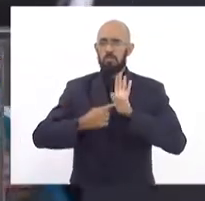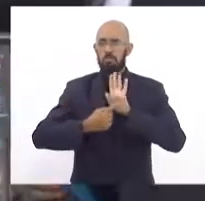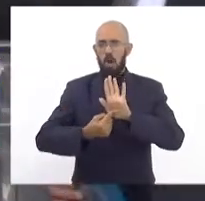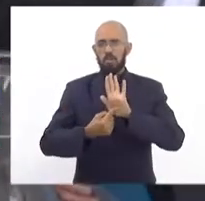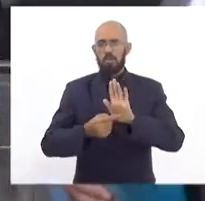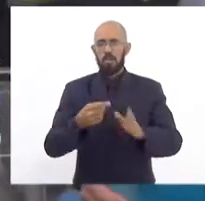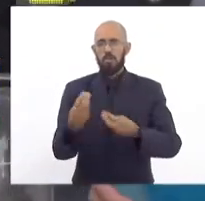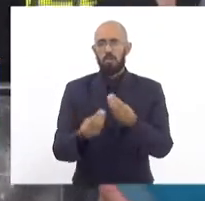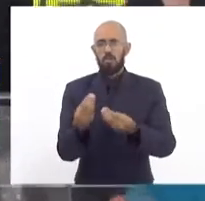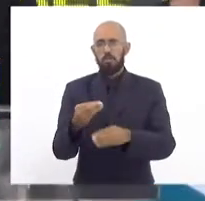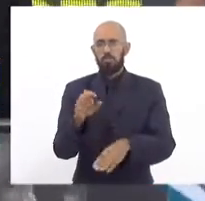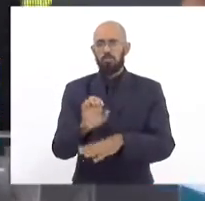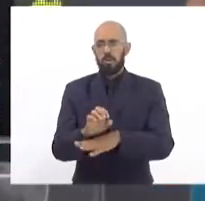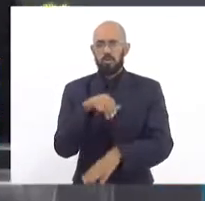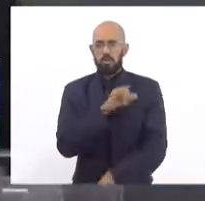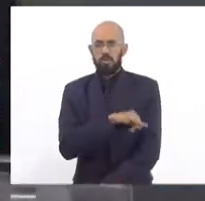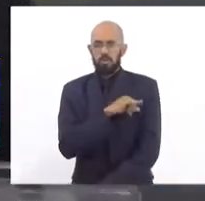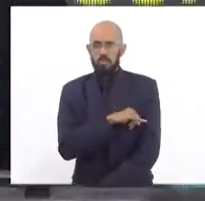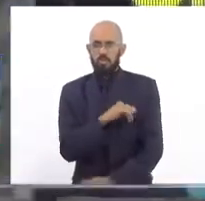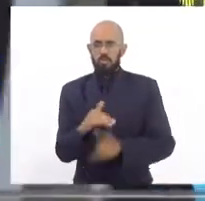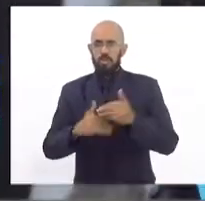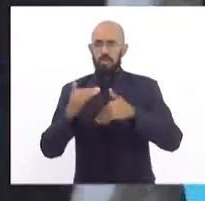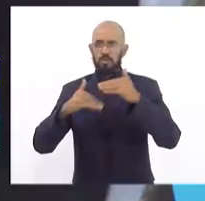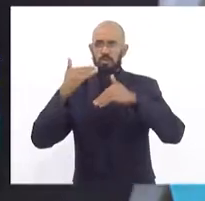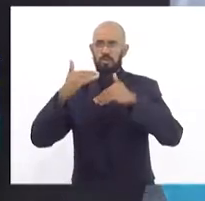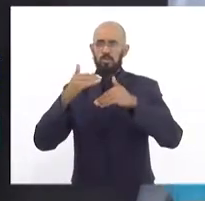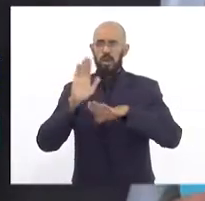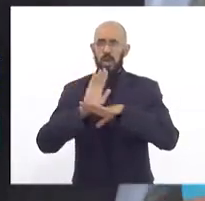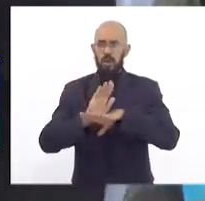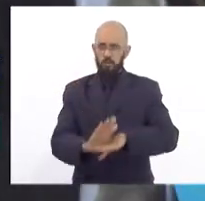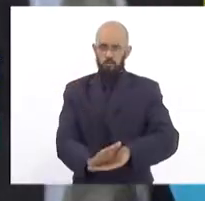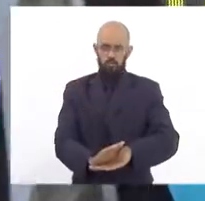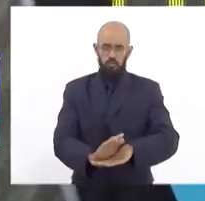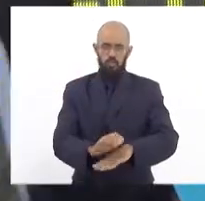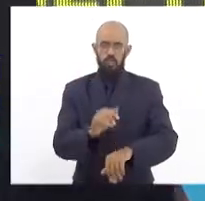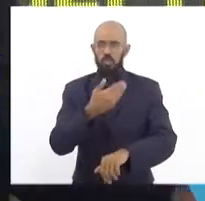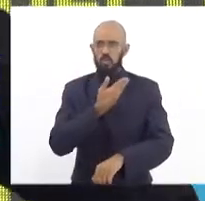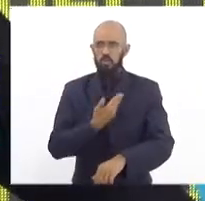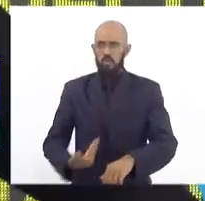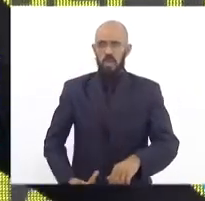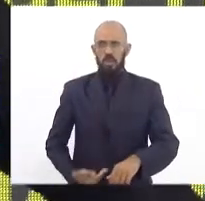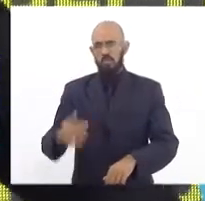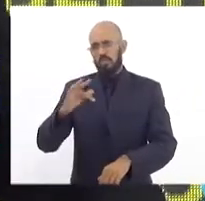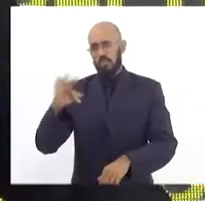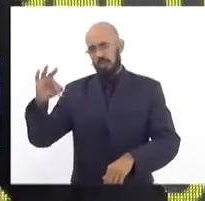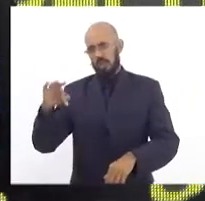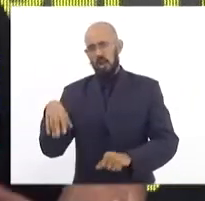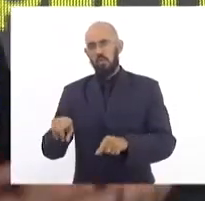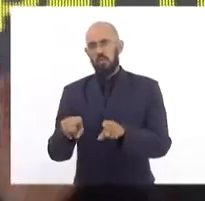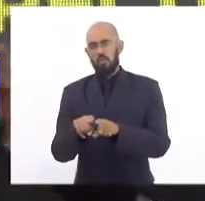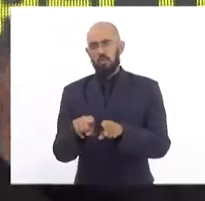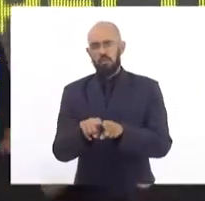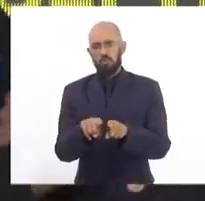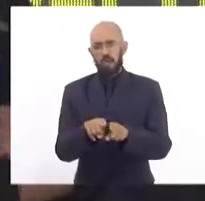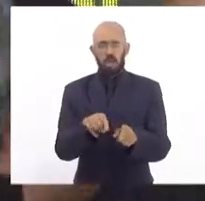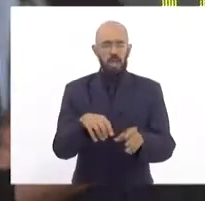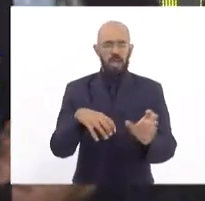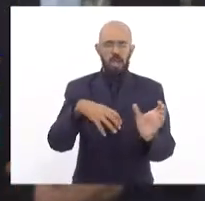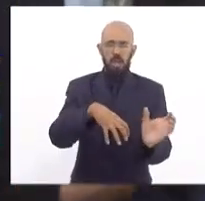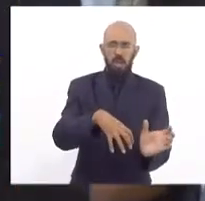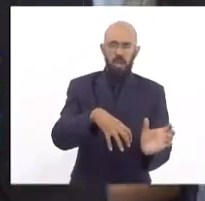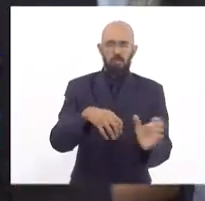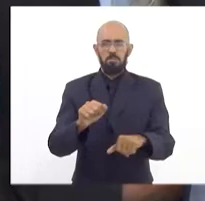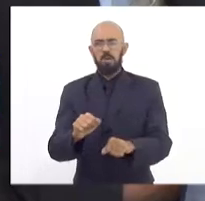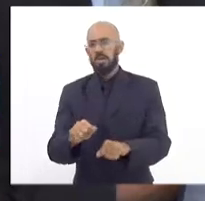tem crescido. A ajuda que o governo federal tem dado, a ajuda que os prefeitos têm dado, a Câmara Federal, a